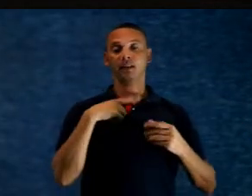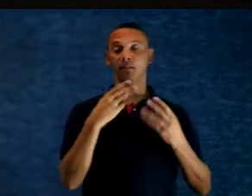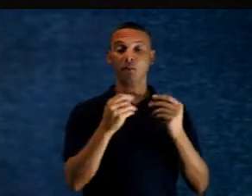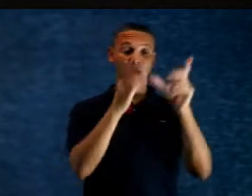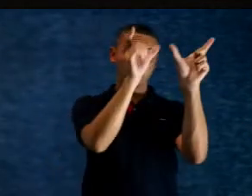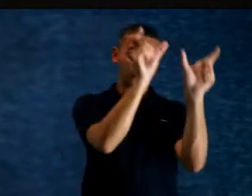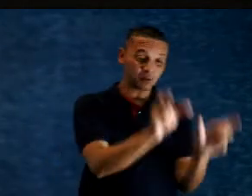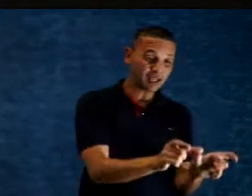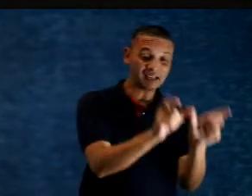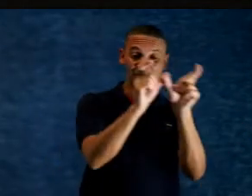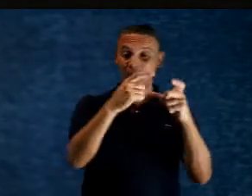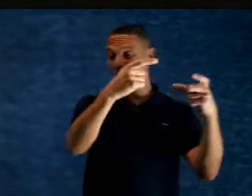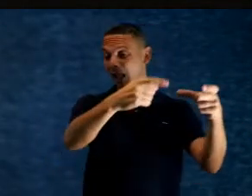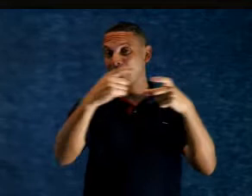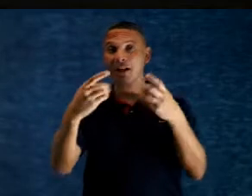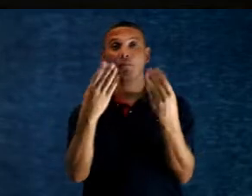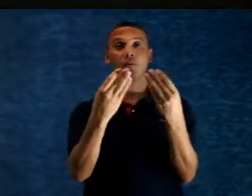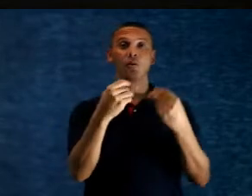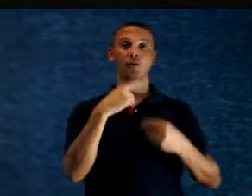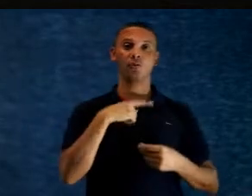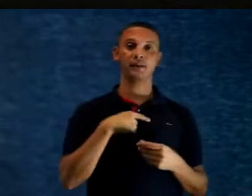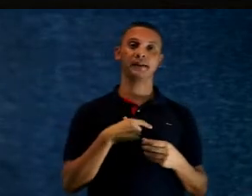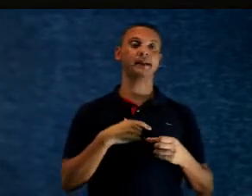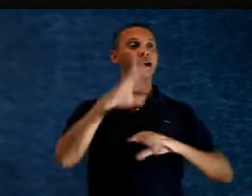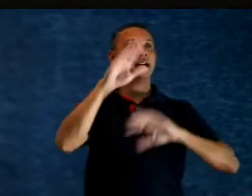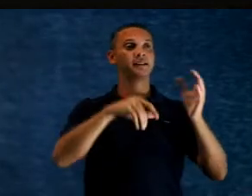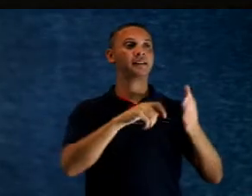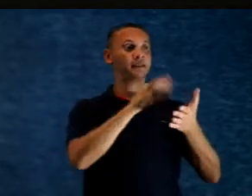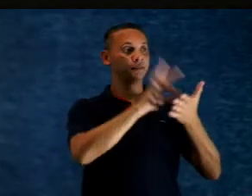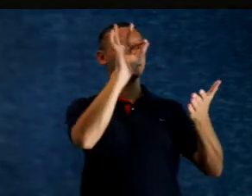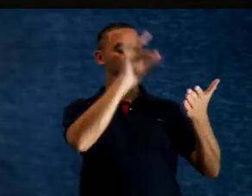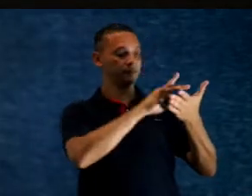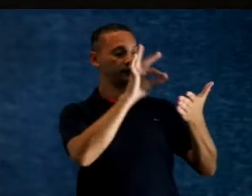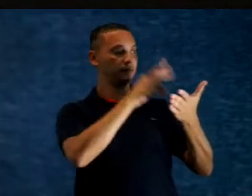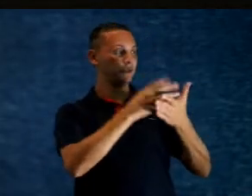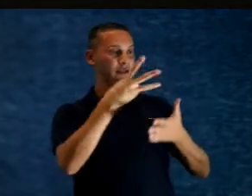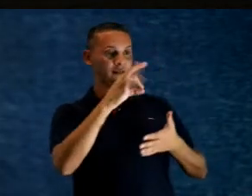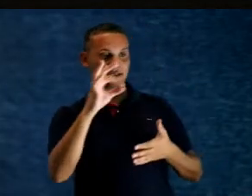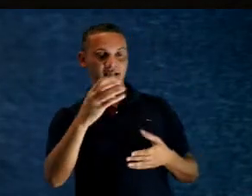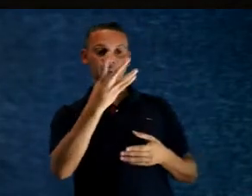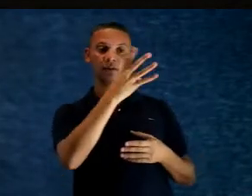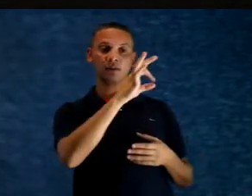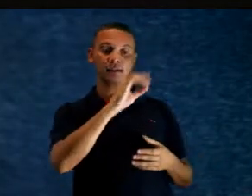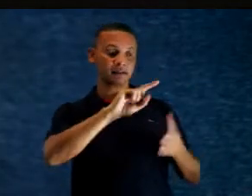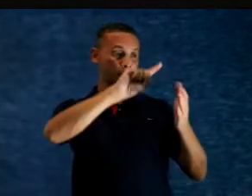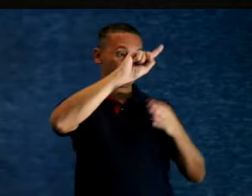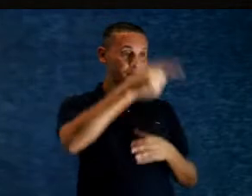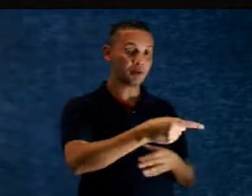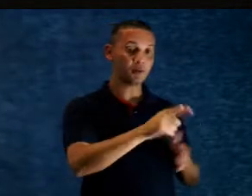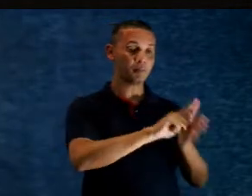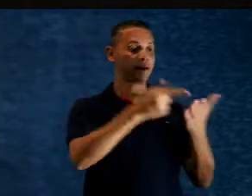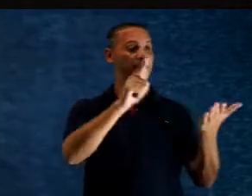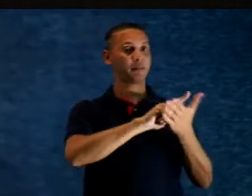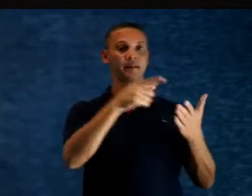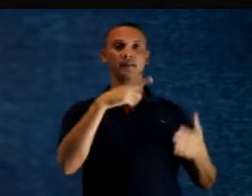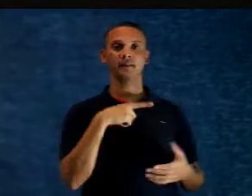Entre esses dois gêneros, em termos de extensão apenas, de tamanho, você tem a novela. Então, a novela é uma